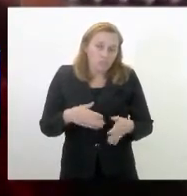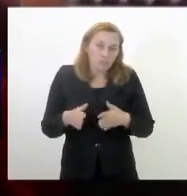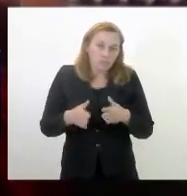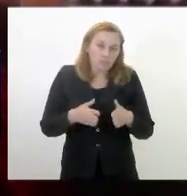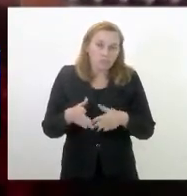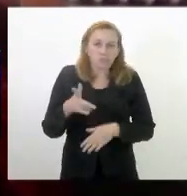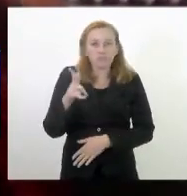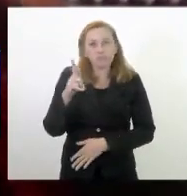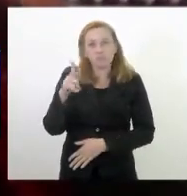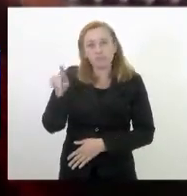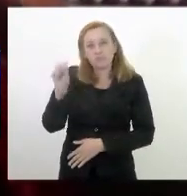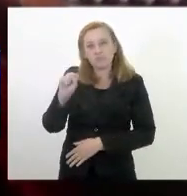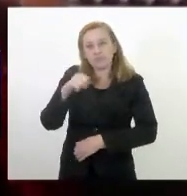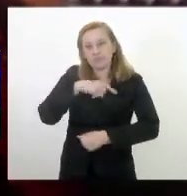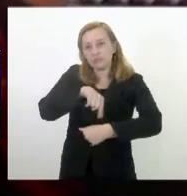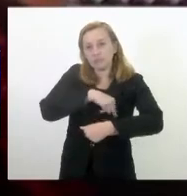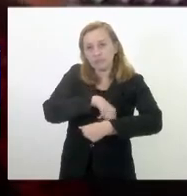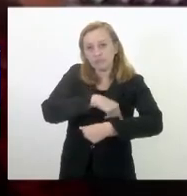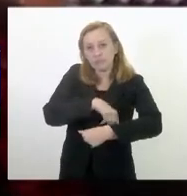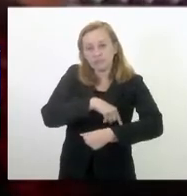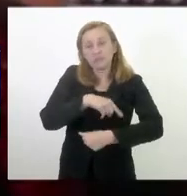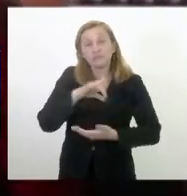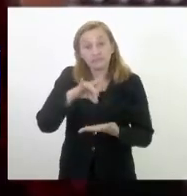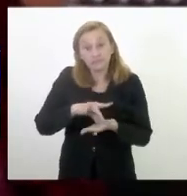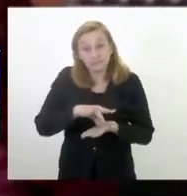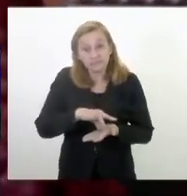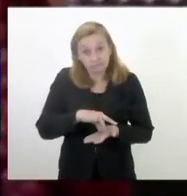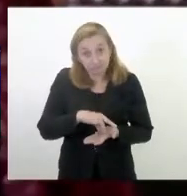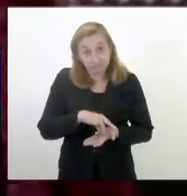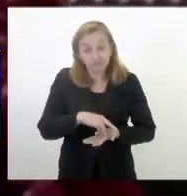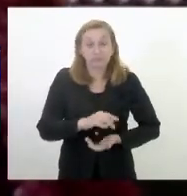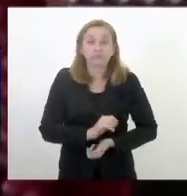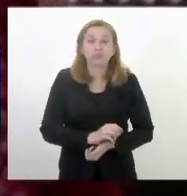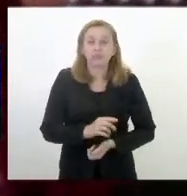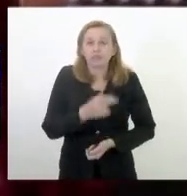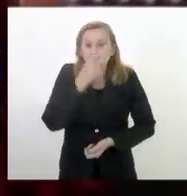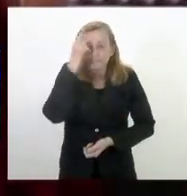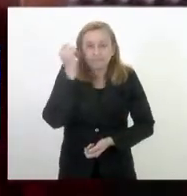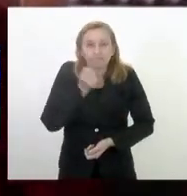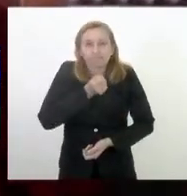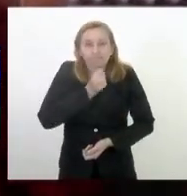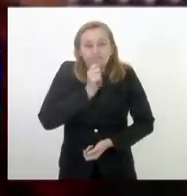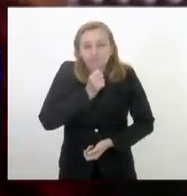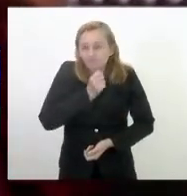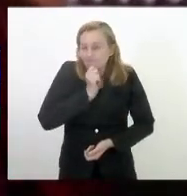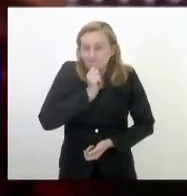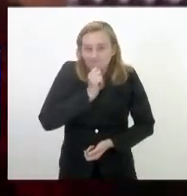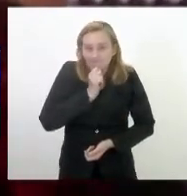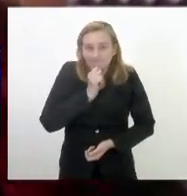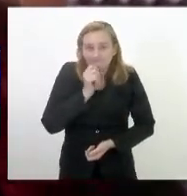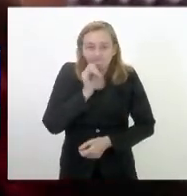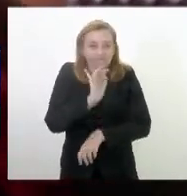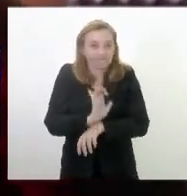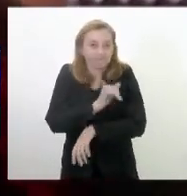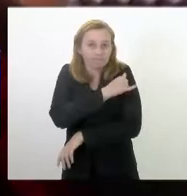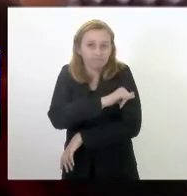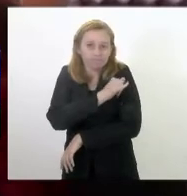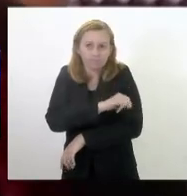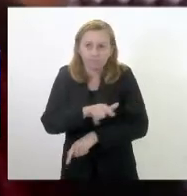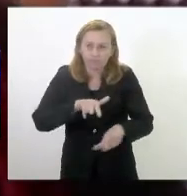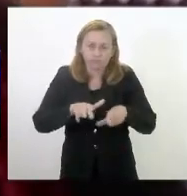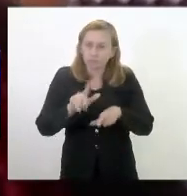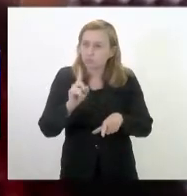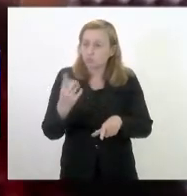gás é real. Eu falava ontem, hoje não existe nenhuma pessoa no estado do Rio de Janeiro que esteja trabalhando que não